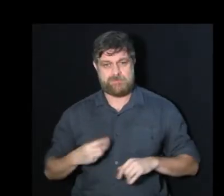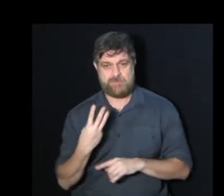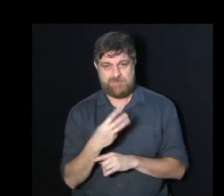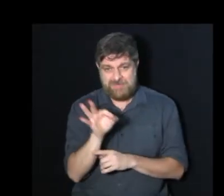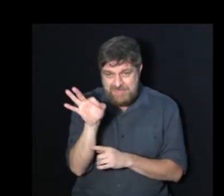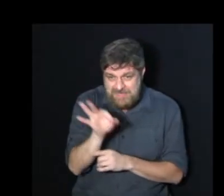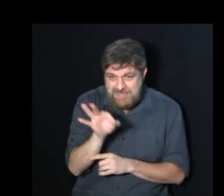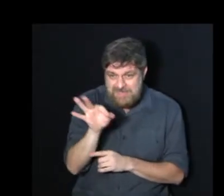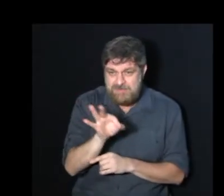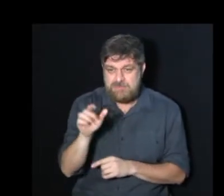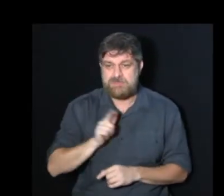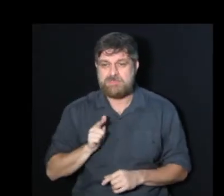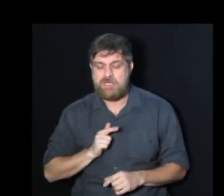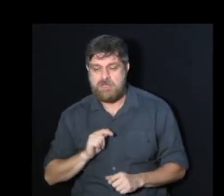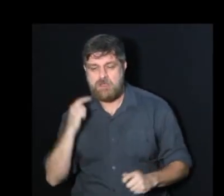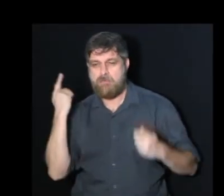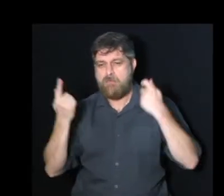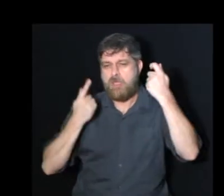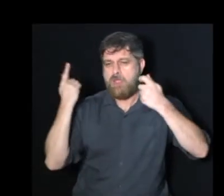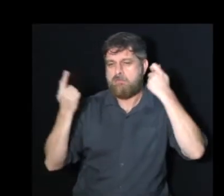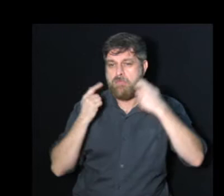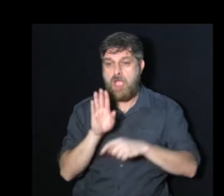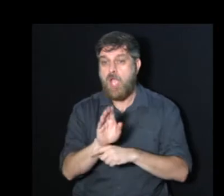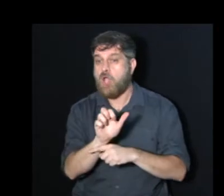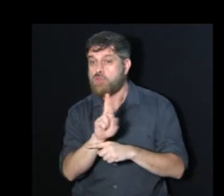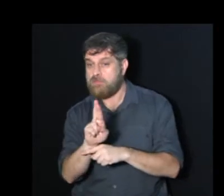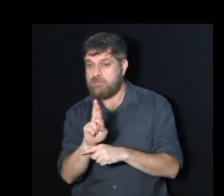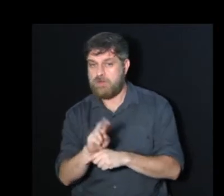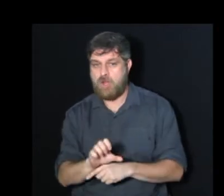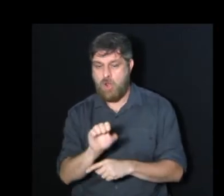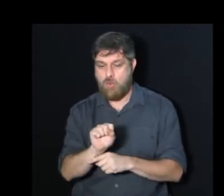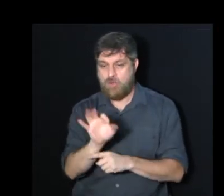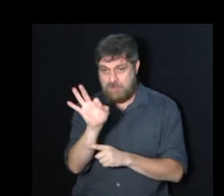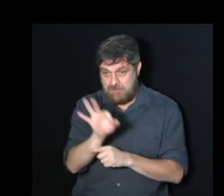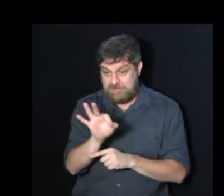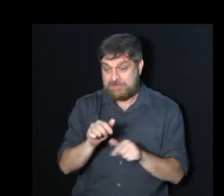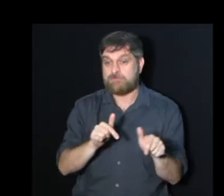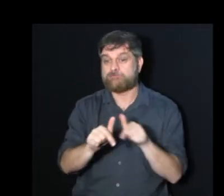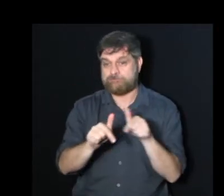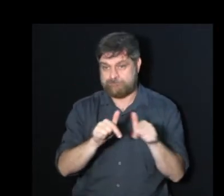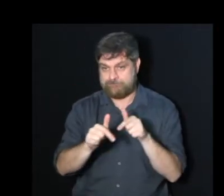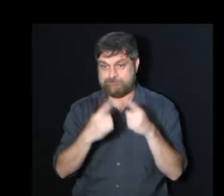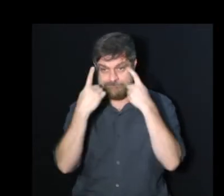3% ao se divertir num bar, 8% no trabalho,